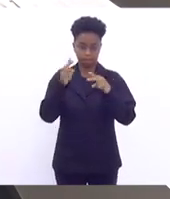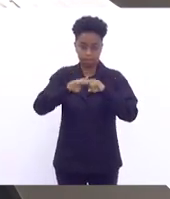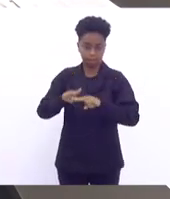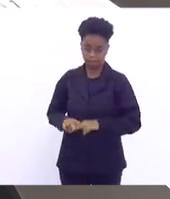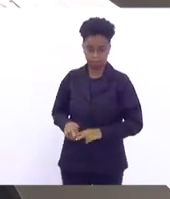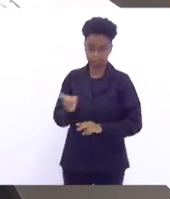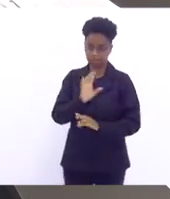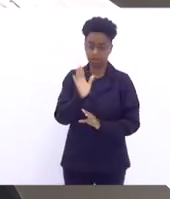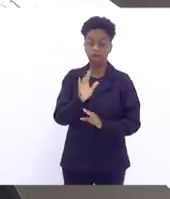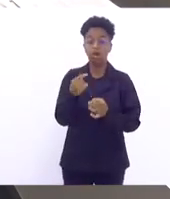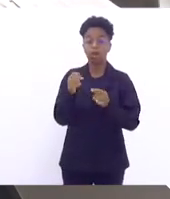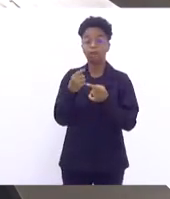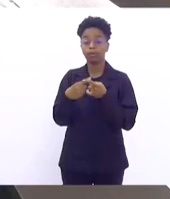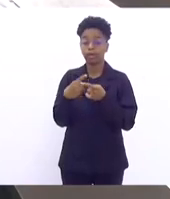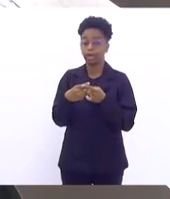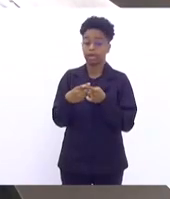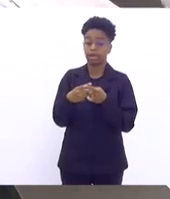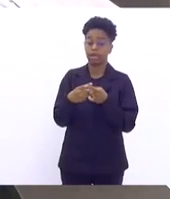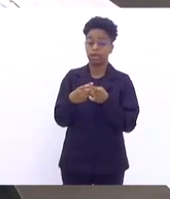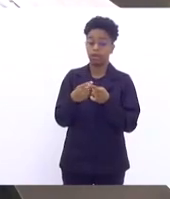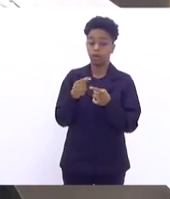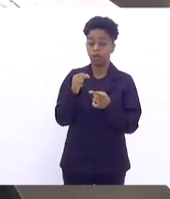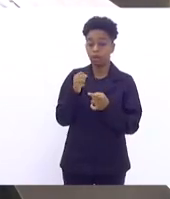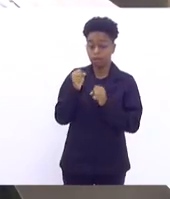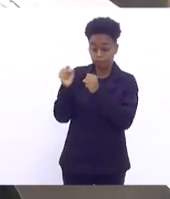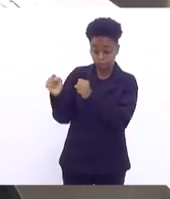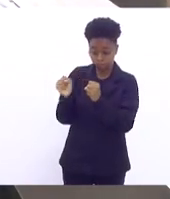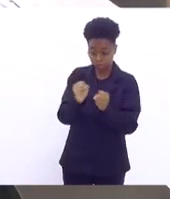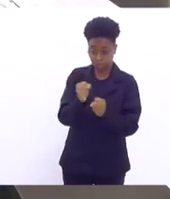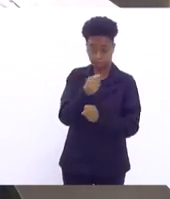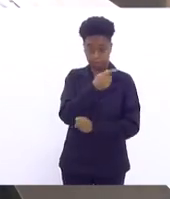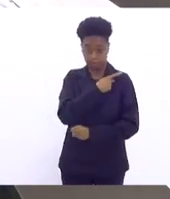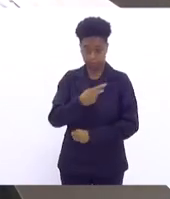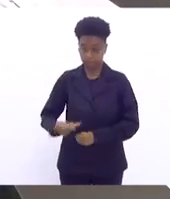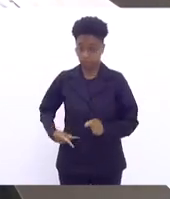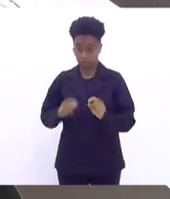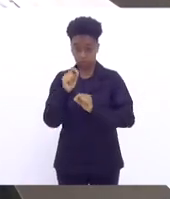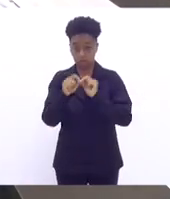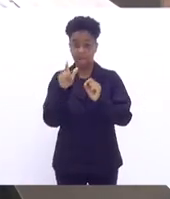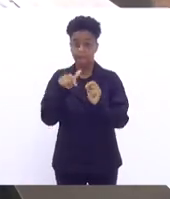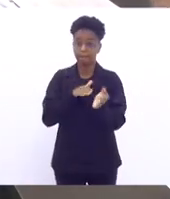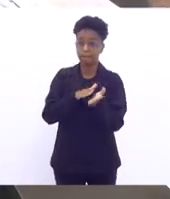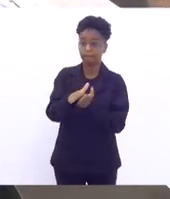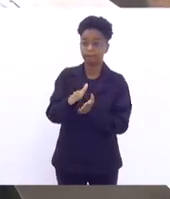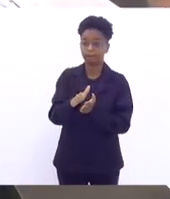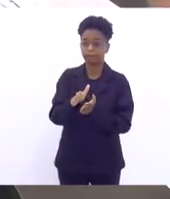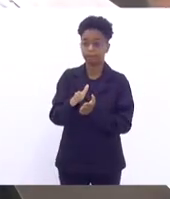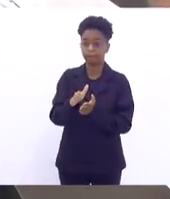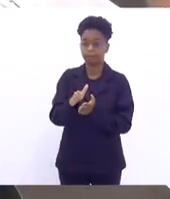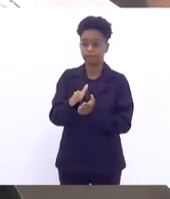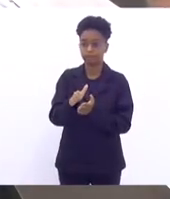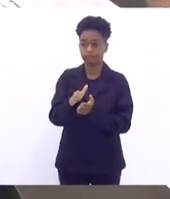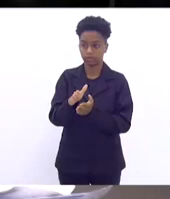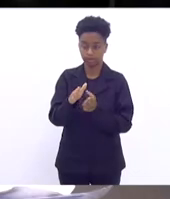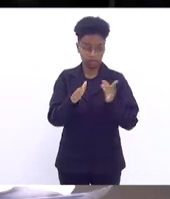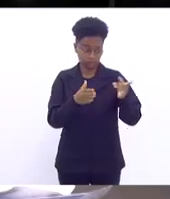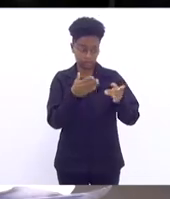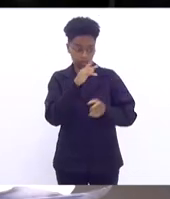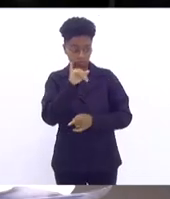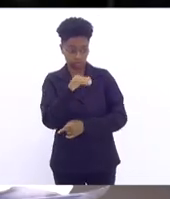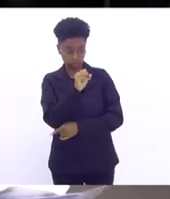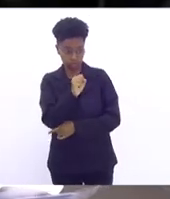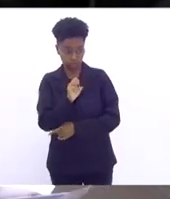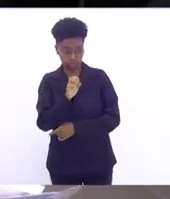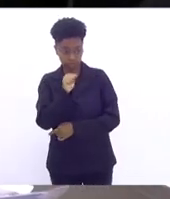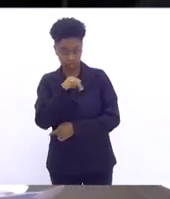dúvida ou a presidência o grande poder da presidência da casa é publicar ou não à questão pegando Josimar Professor Josemar